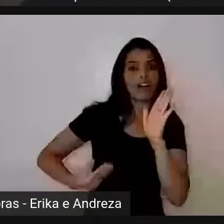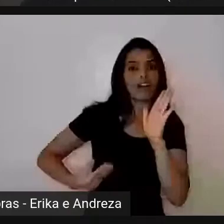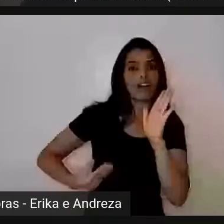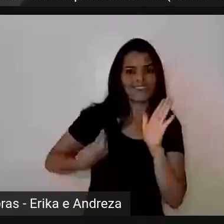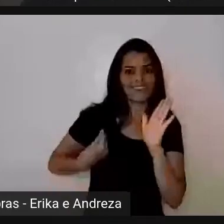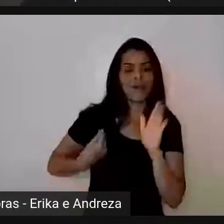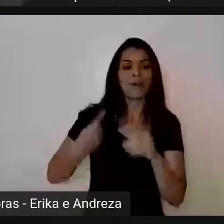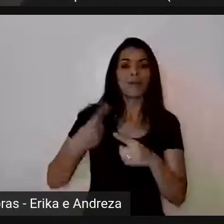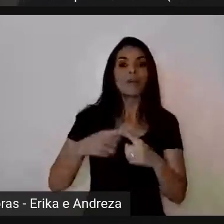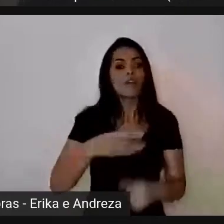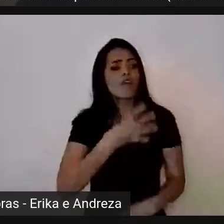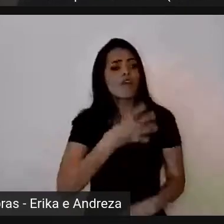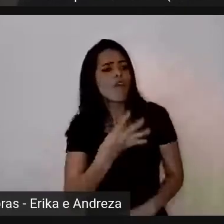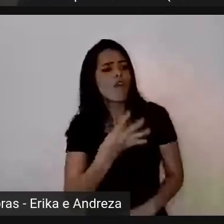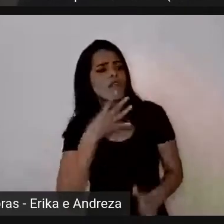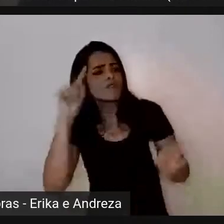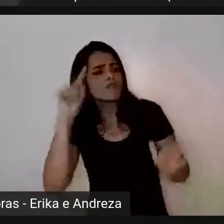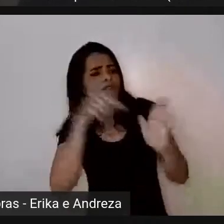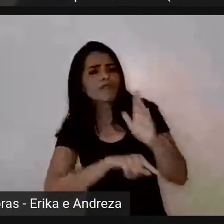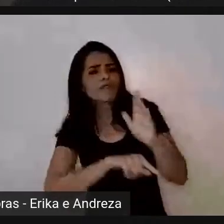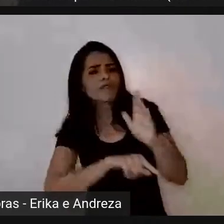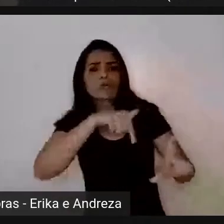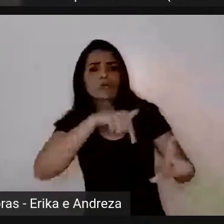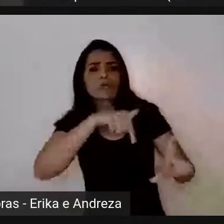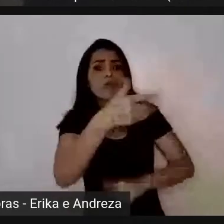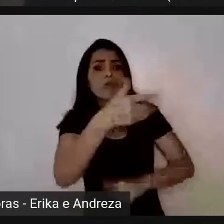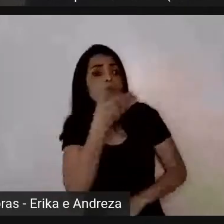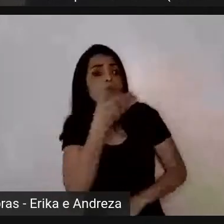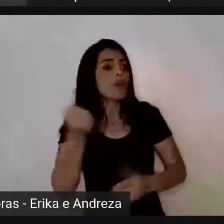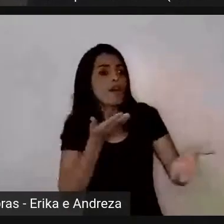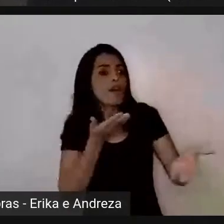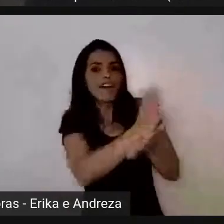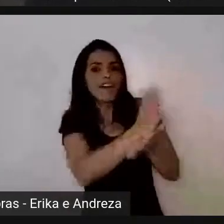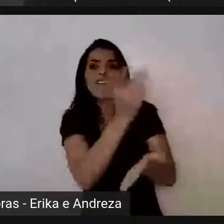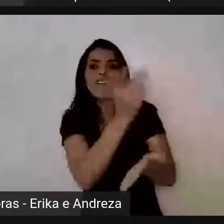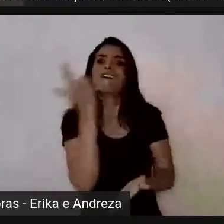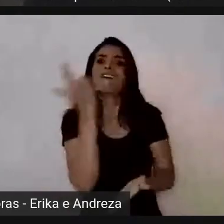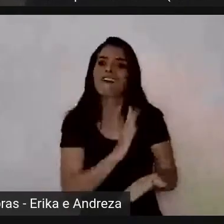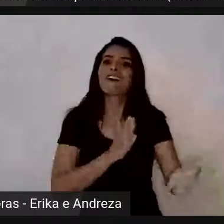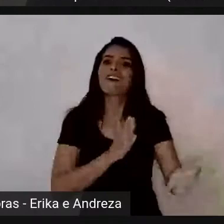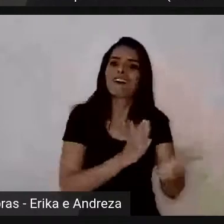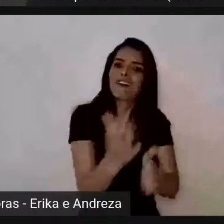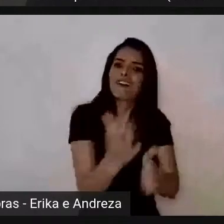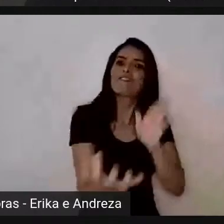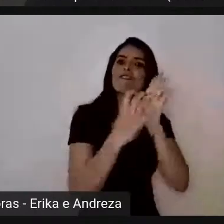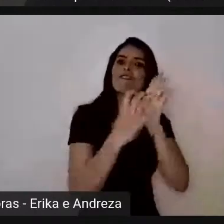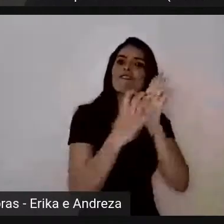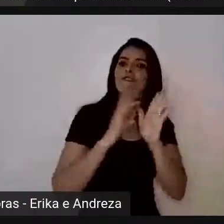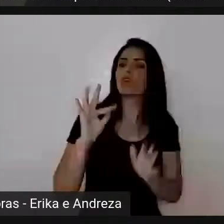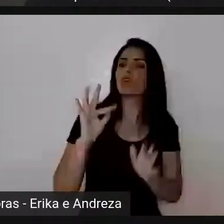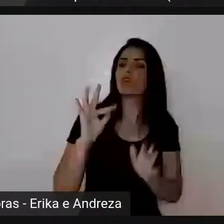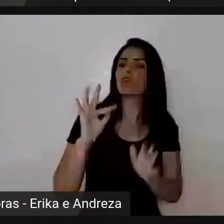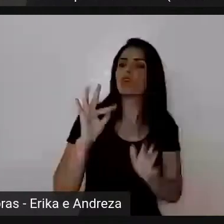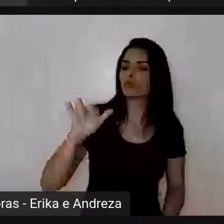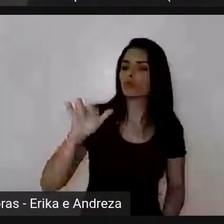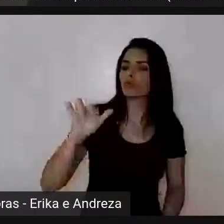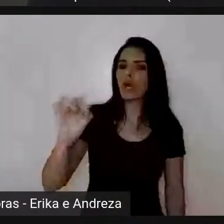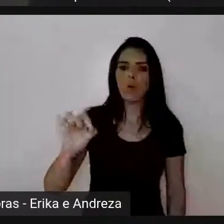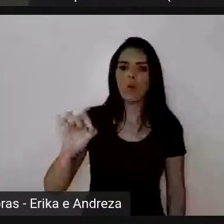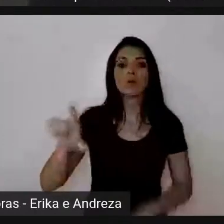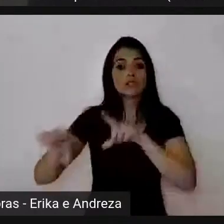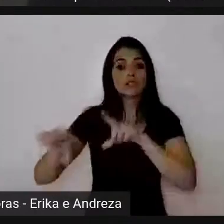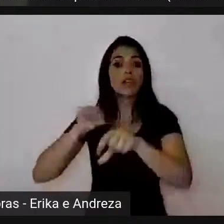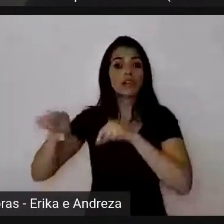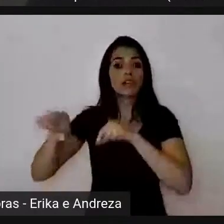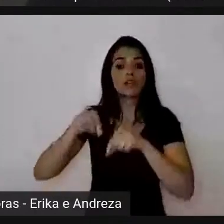quando conhecem muito bem da função, desempenham melhor no processo e passam a ocupar essas funções aí de maior destaque por mérito e não